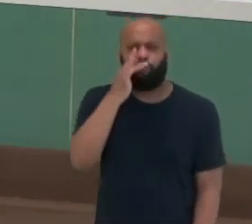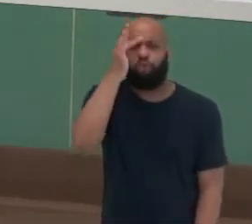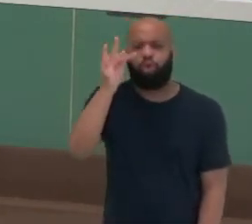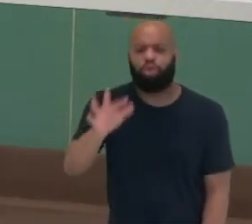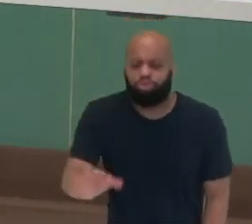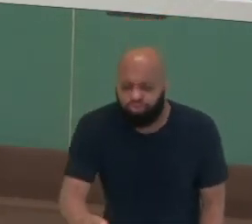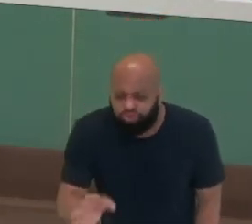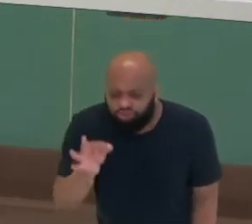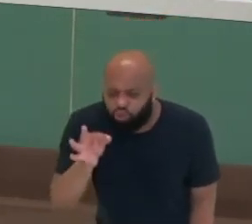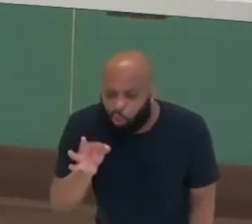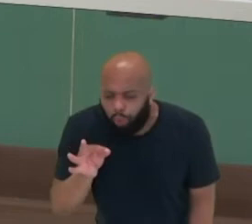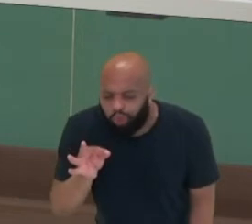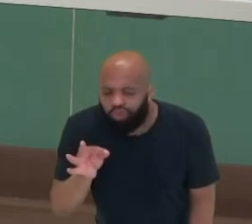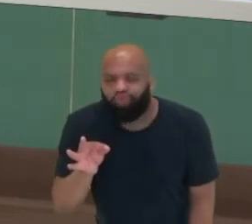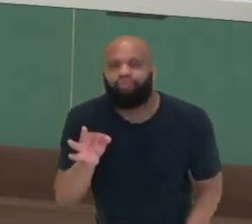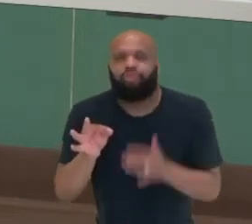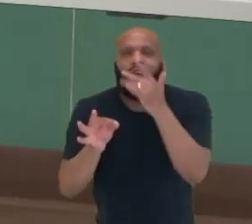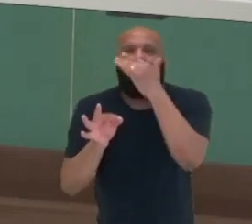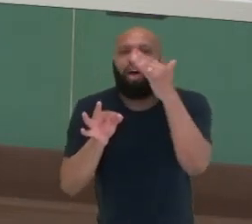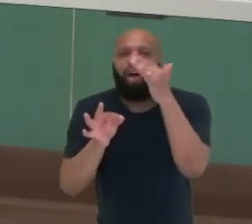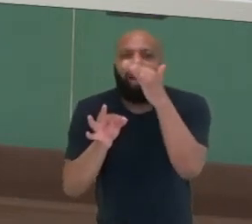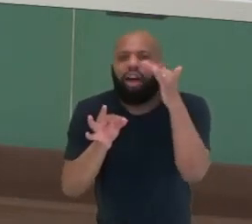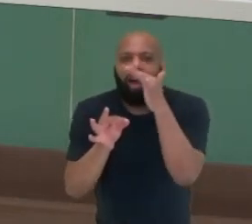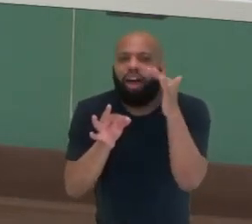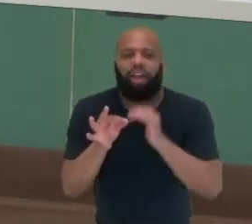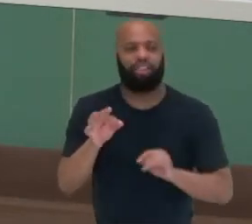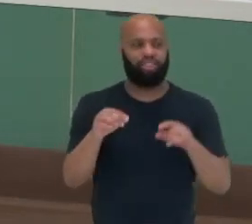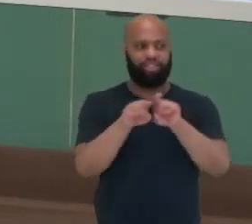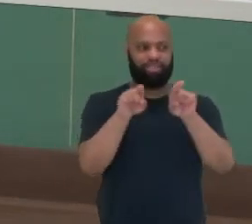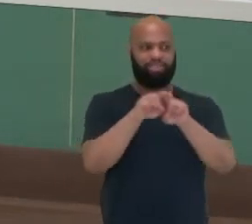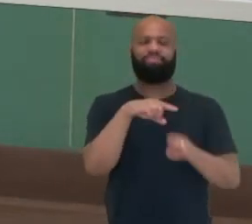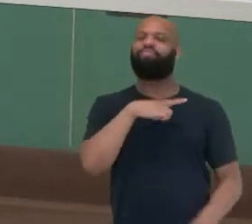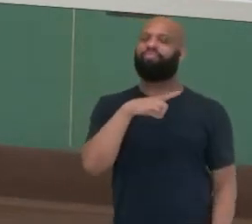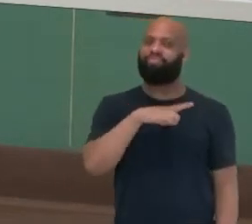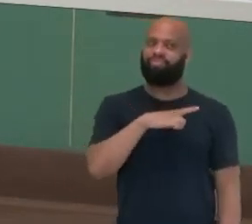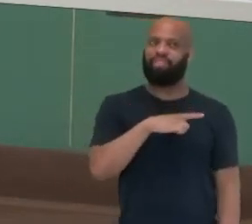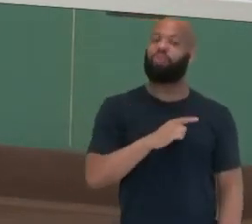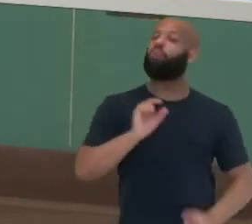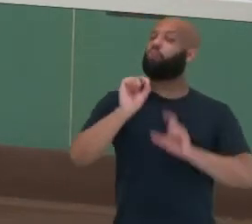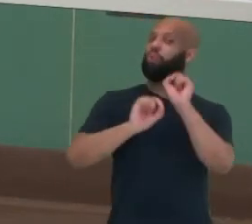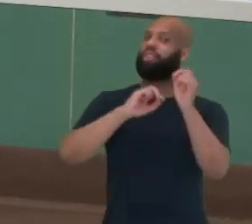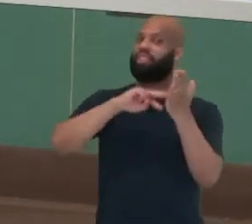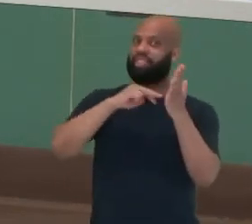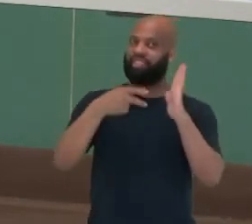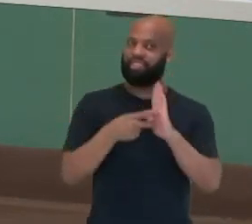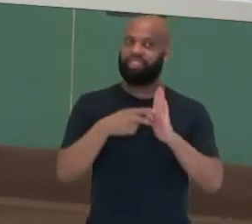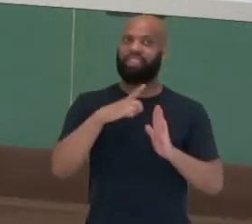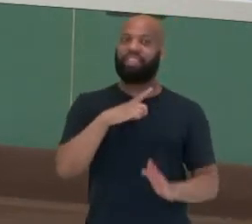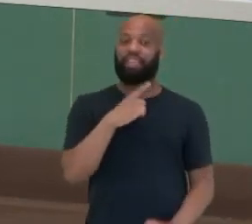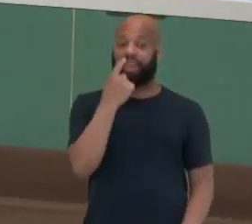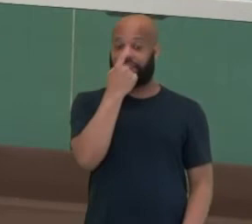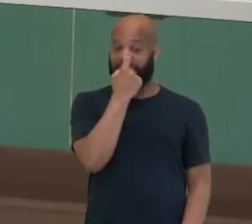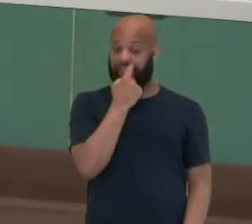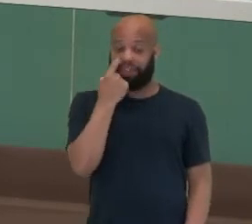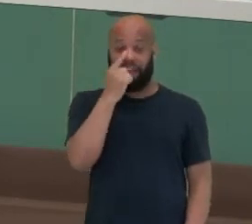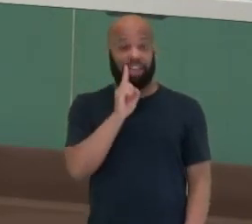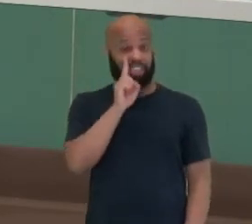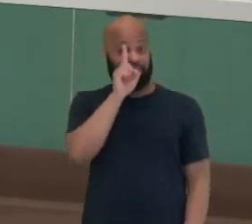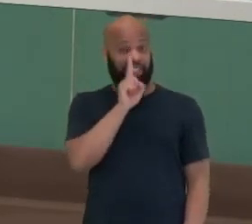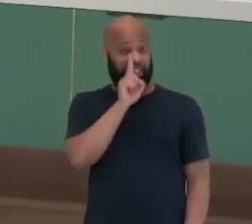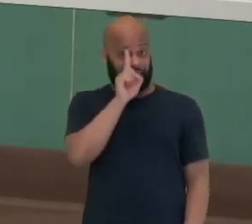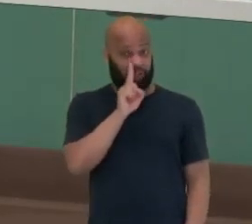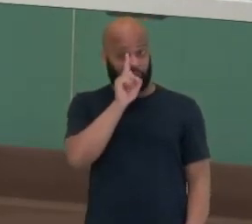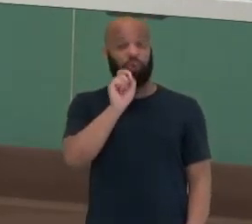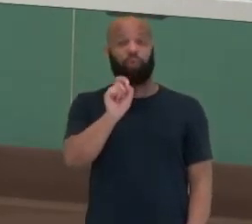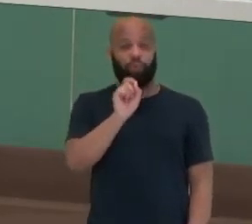Ela parou para quê? Sentir o aroma. Ou seja, no interior da cavidade nasal,